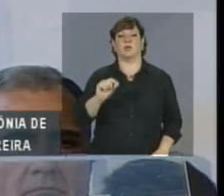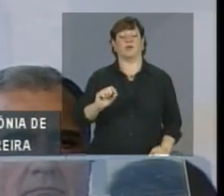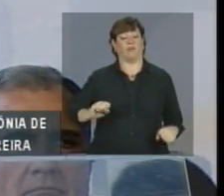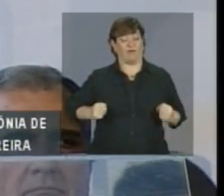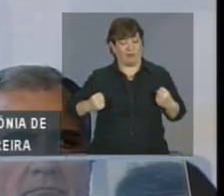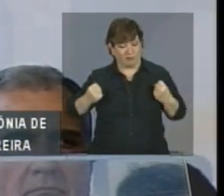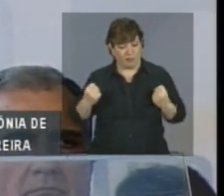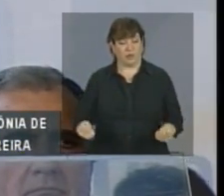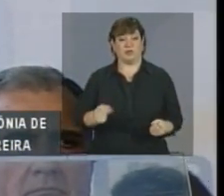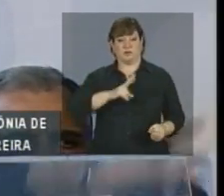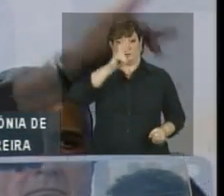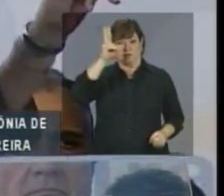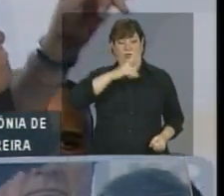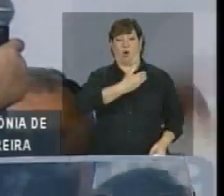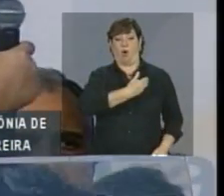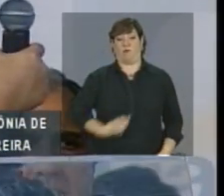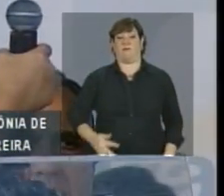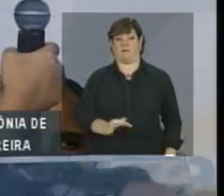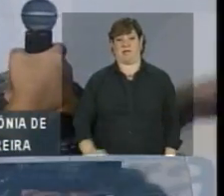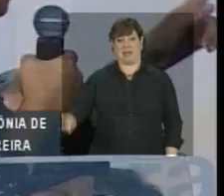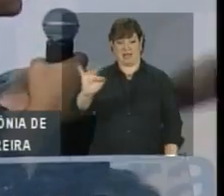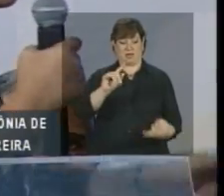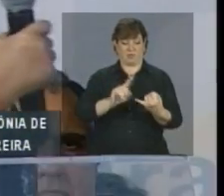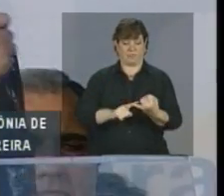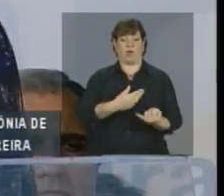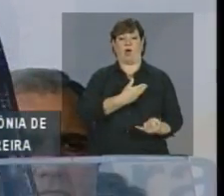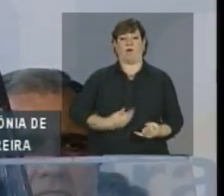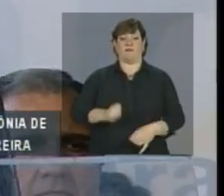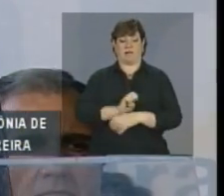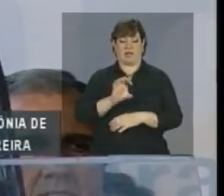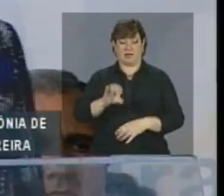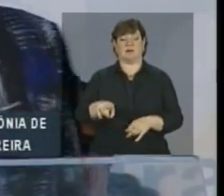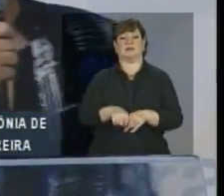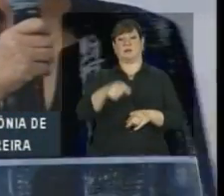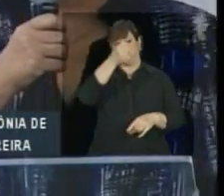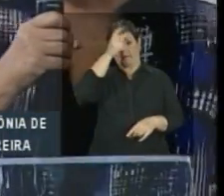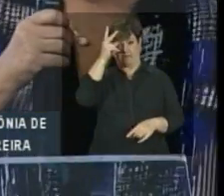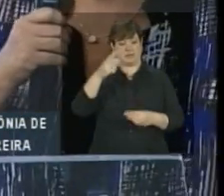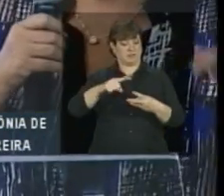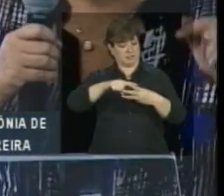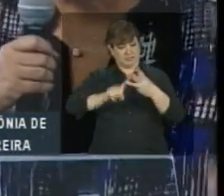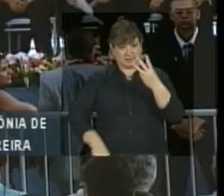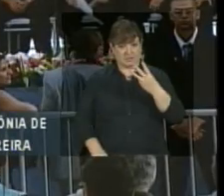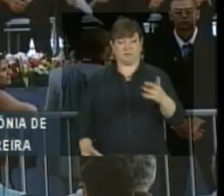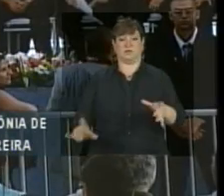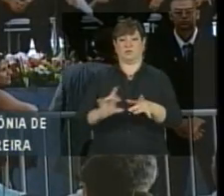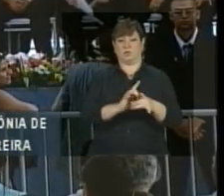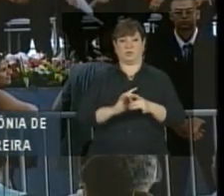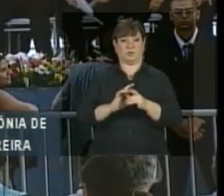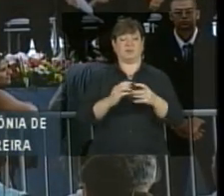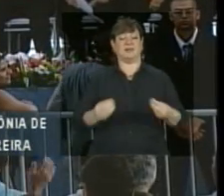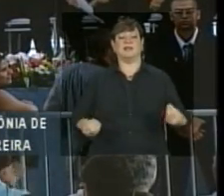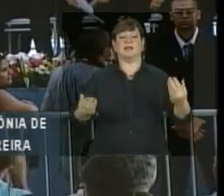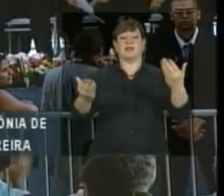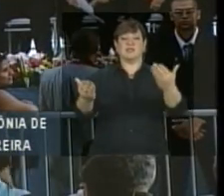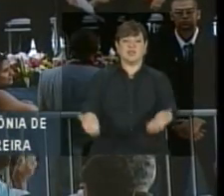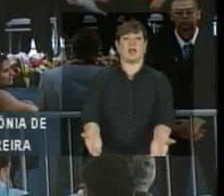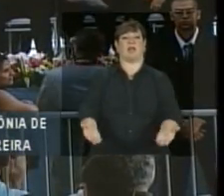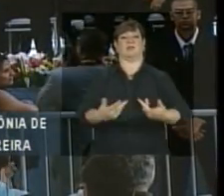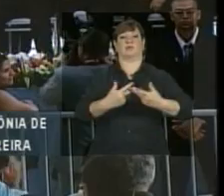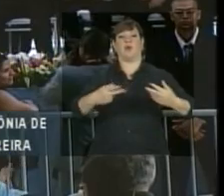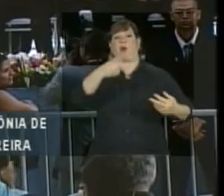esforço do governo federal, do governo do estado, do governo do município, para deixar um legado para